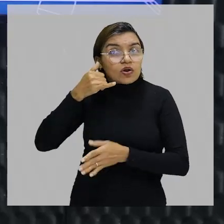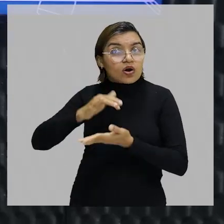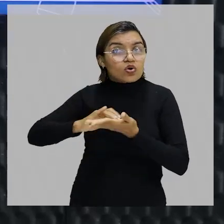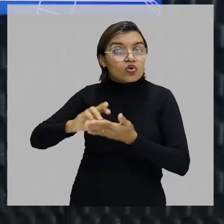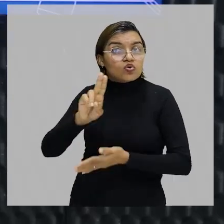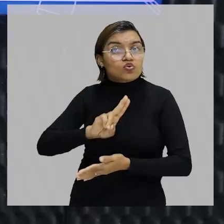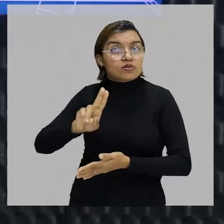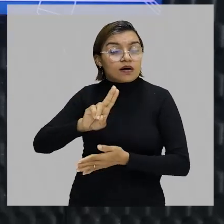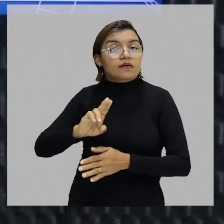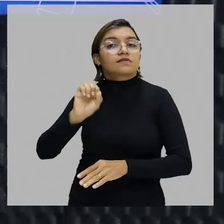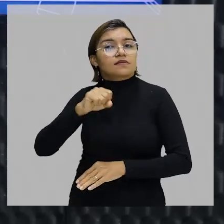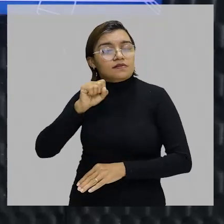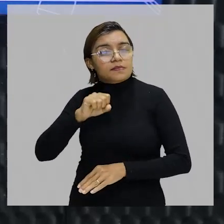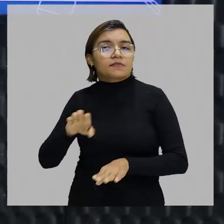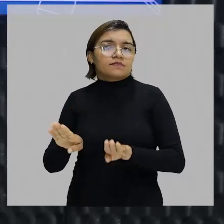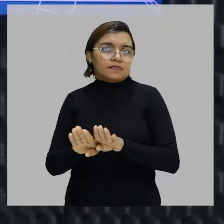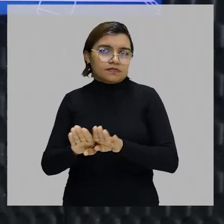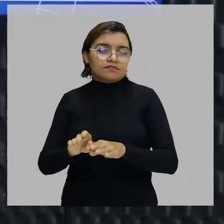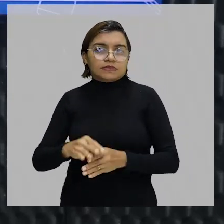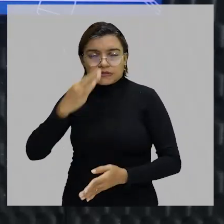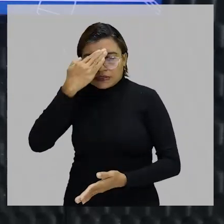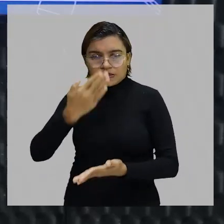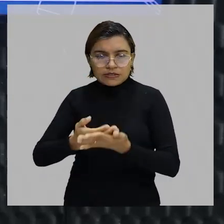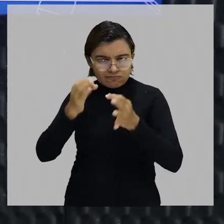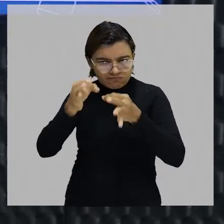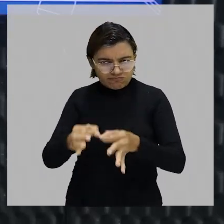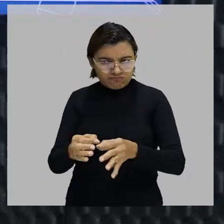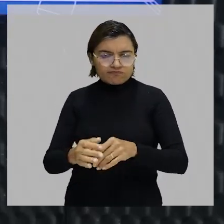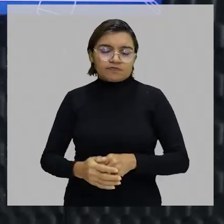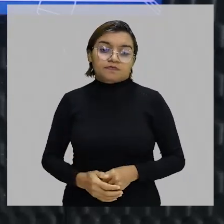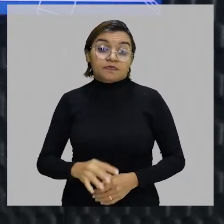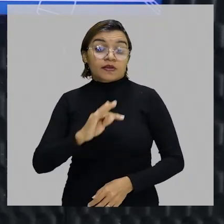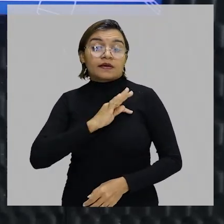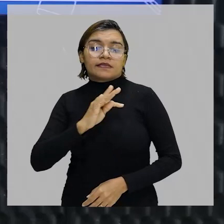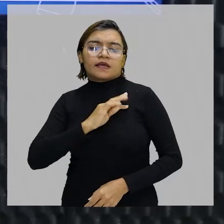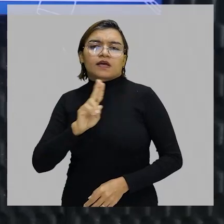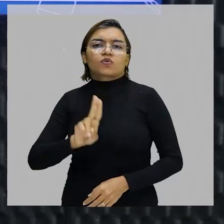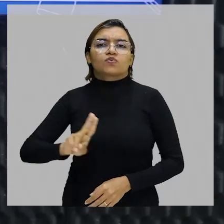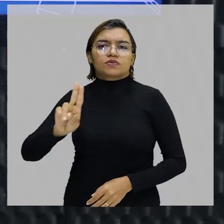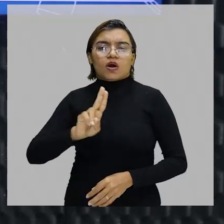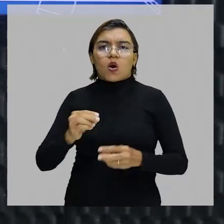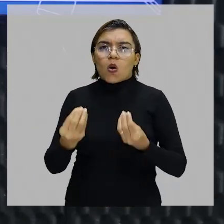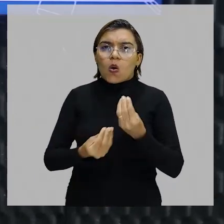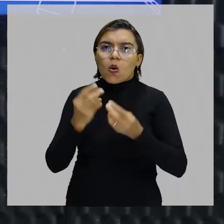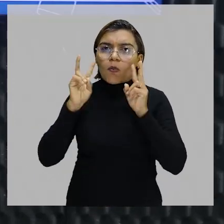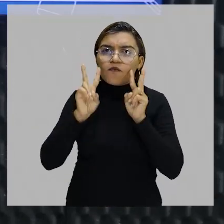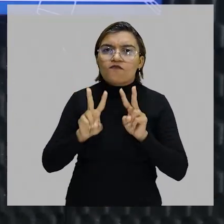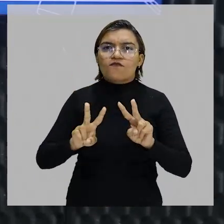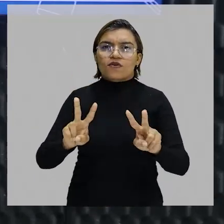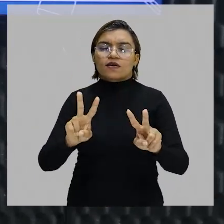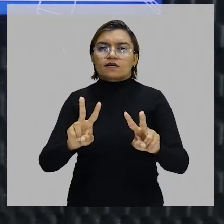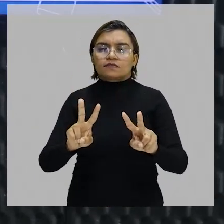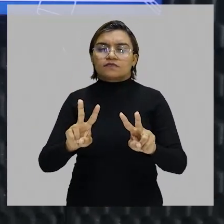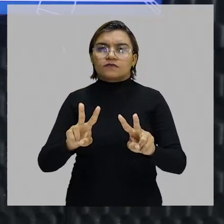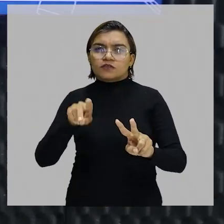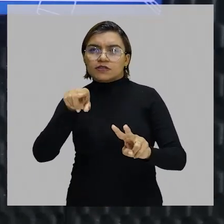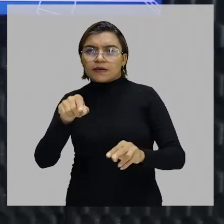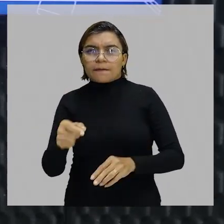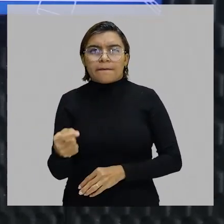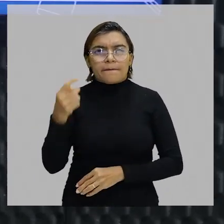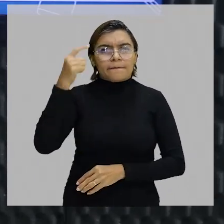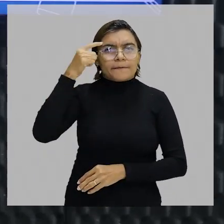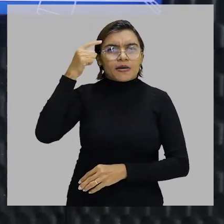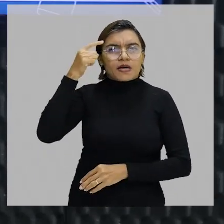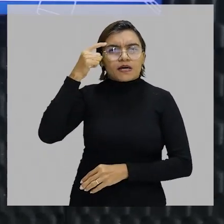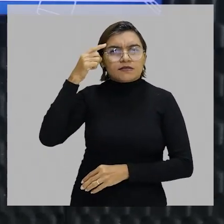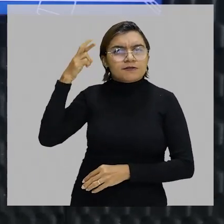caminho bem interessante para você repensar. Qual é a técnica? É o que você vê, como você documenta aquele